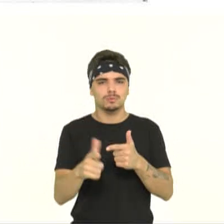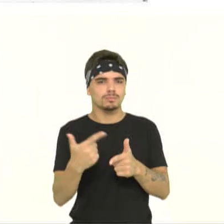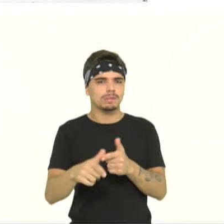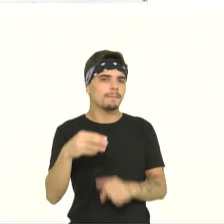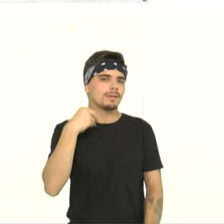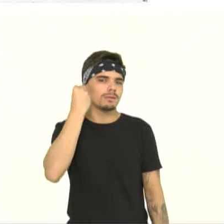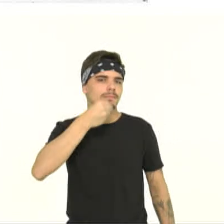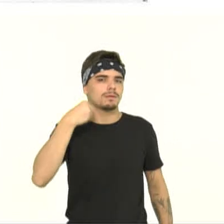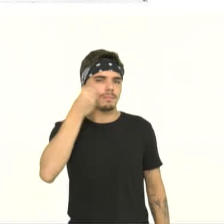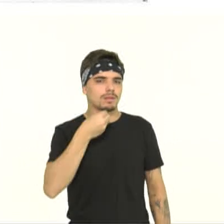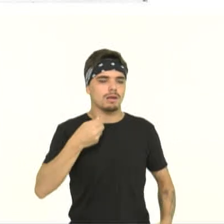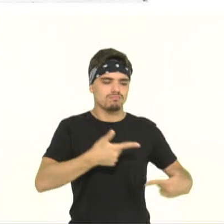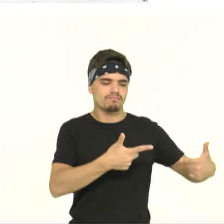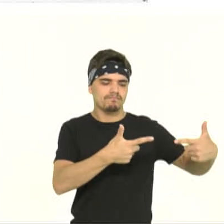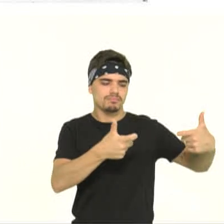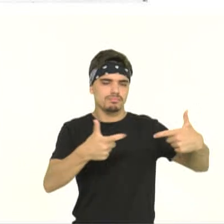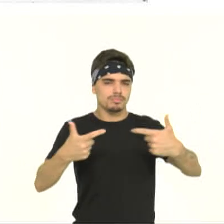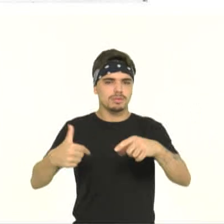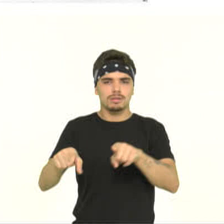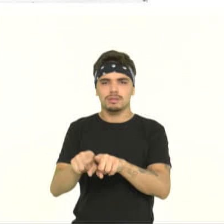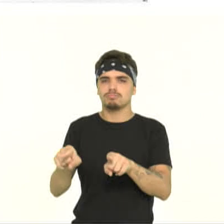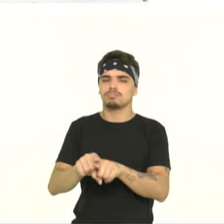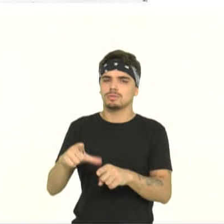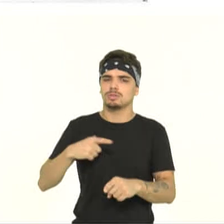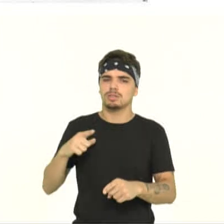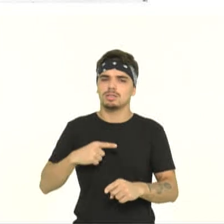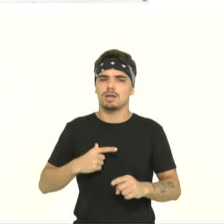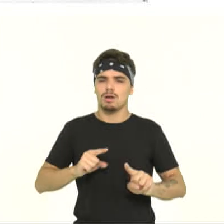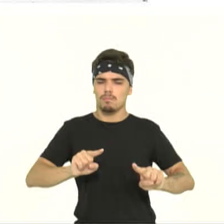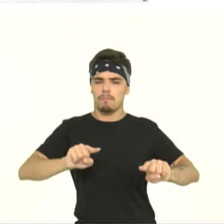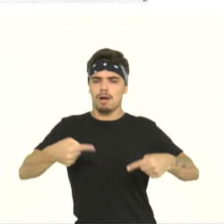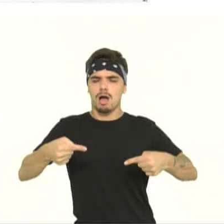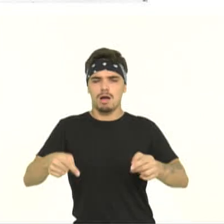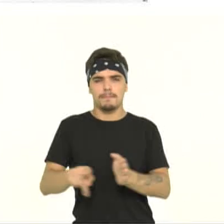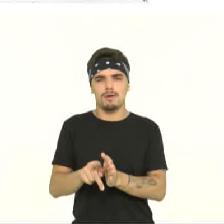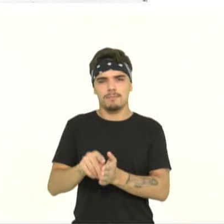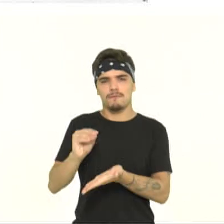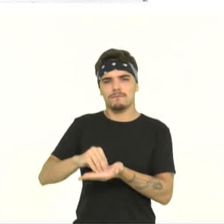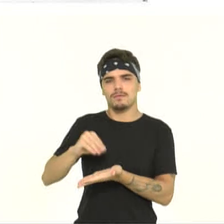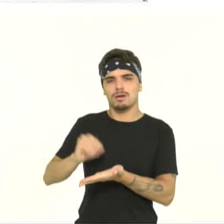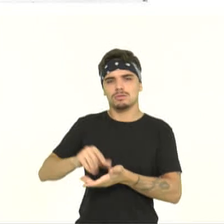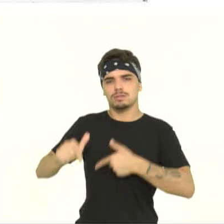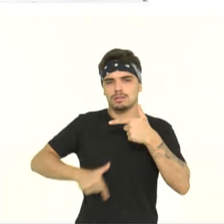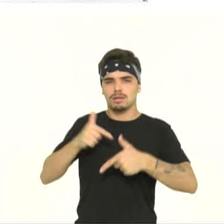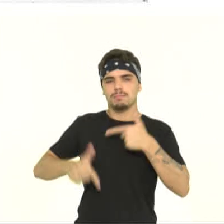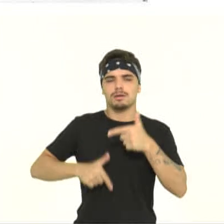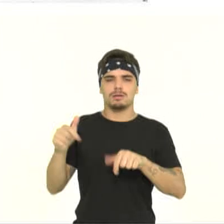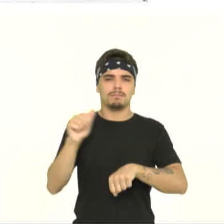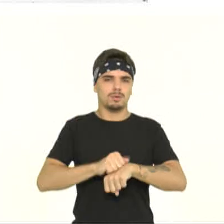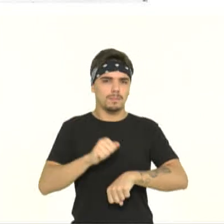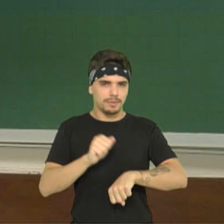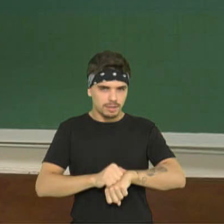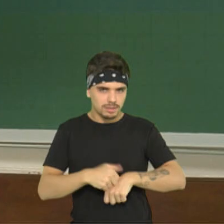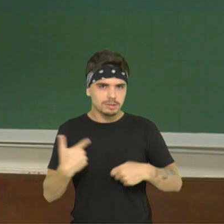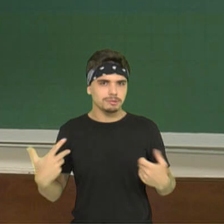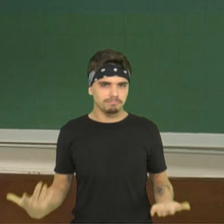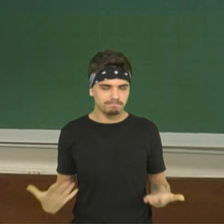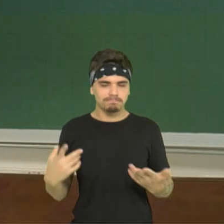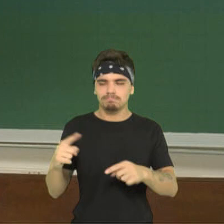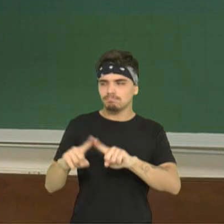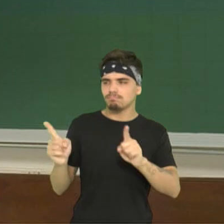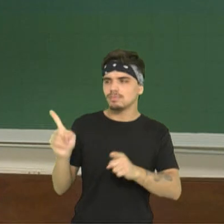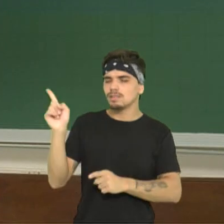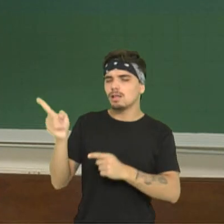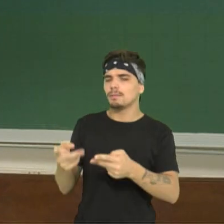no entre-guerras ou de constante ameaça de desemprego e miséria. Então, o que ela percebe? Que há